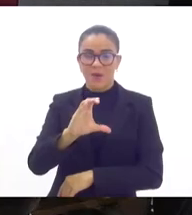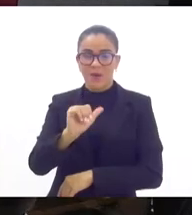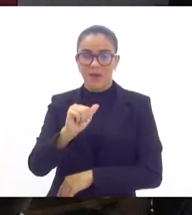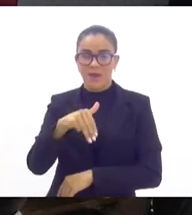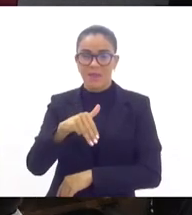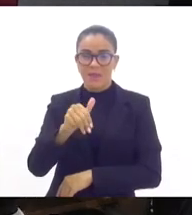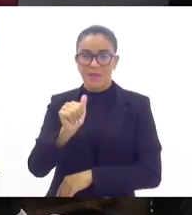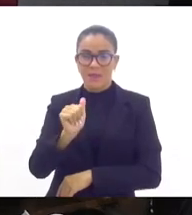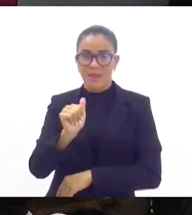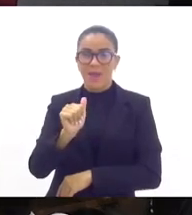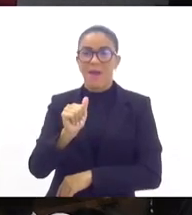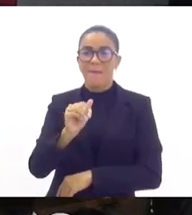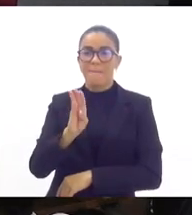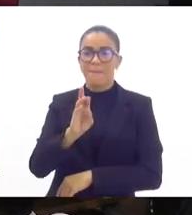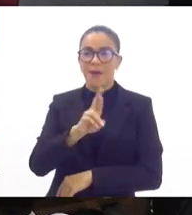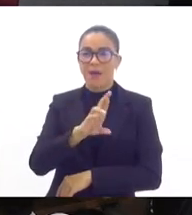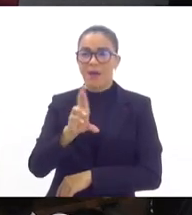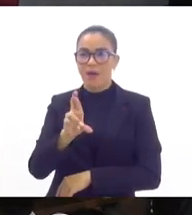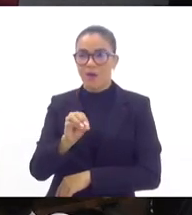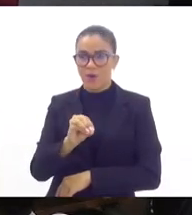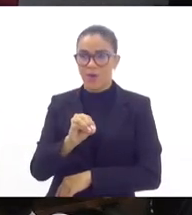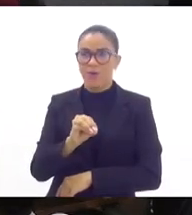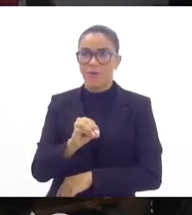Isidro de Figueiredo